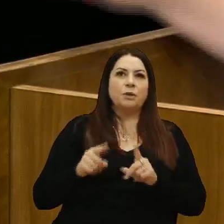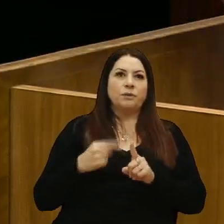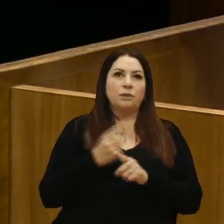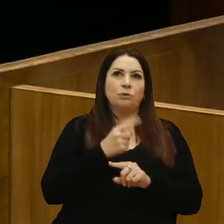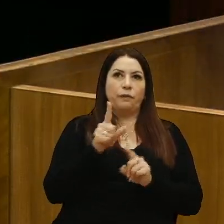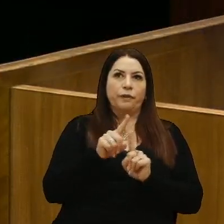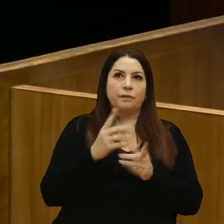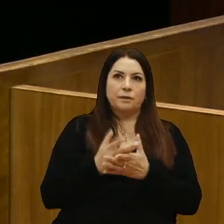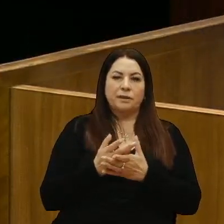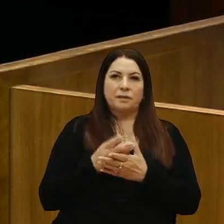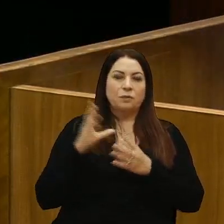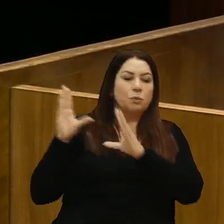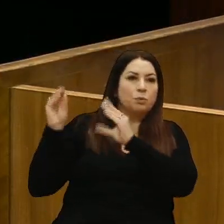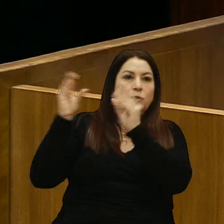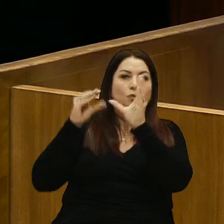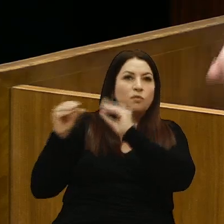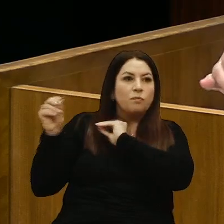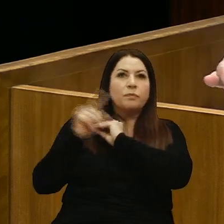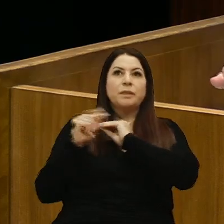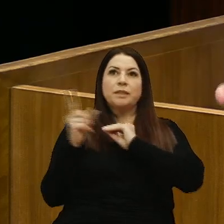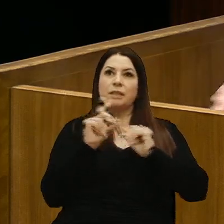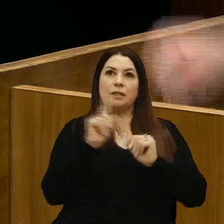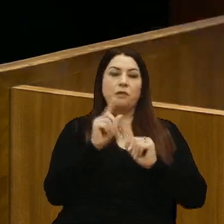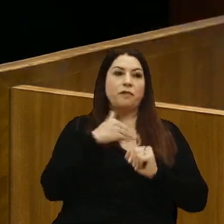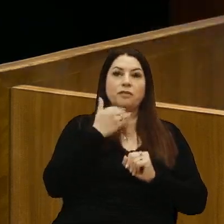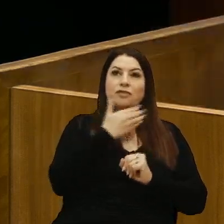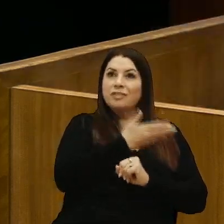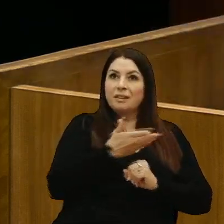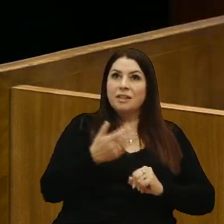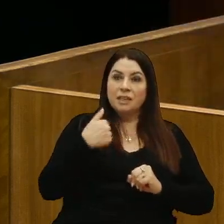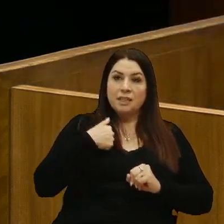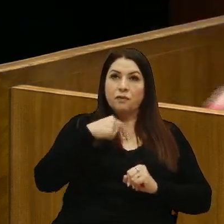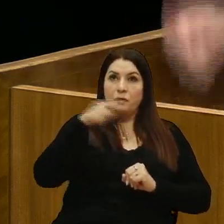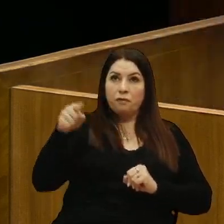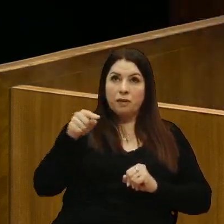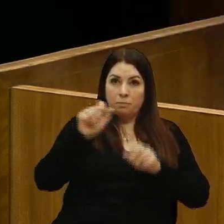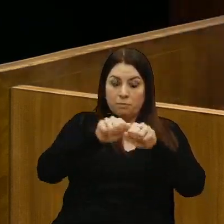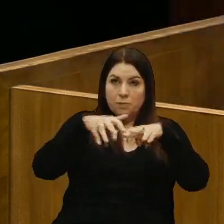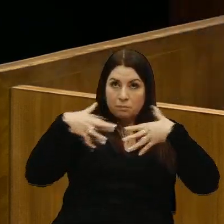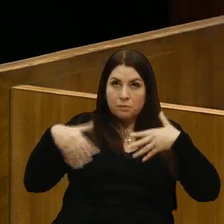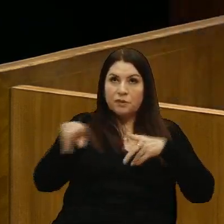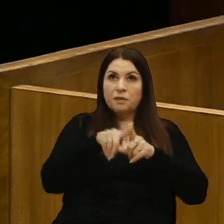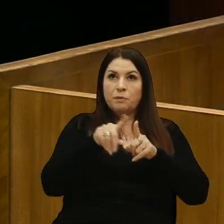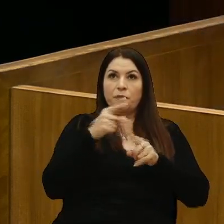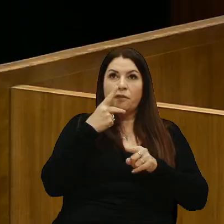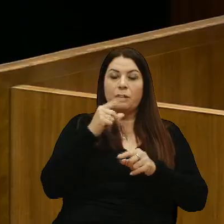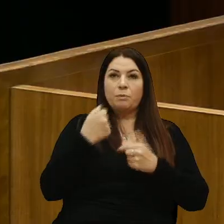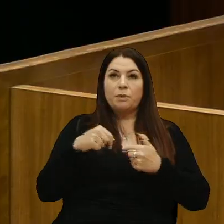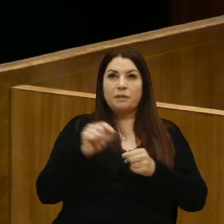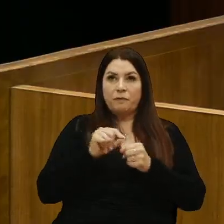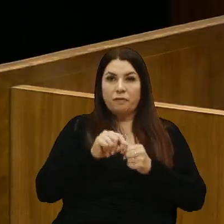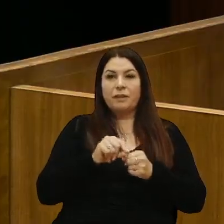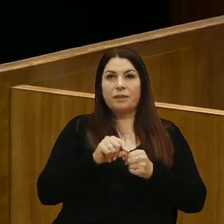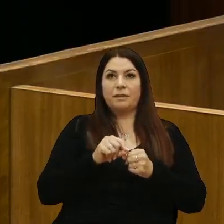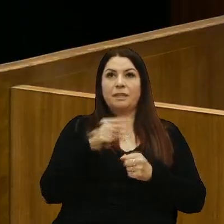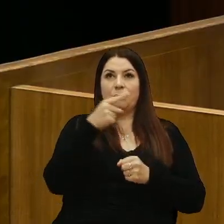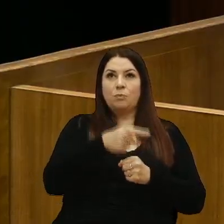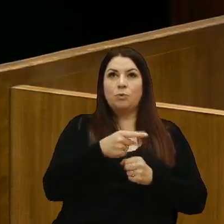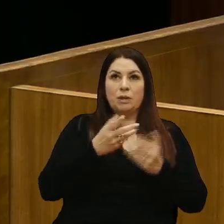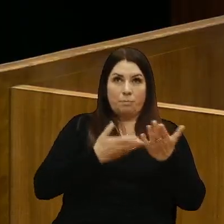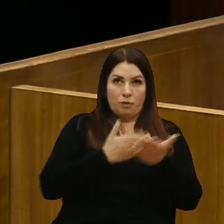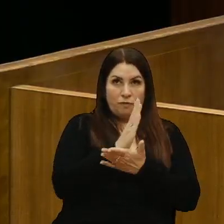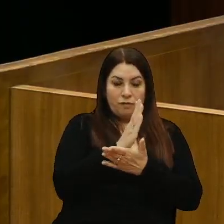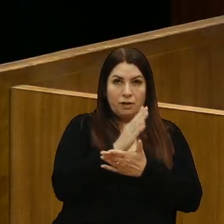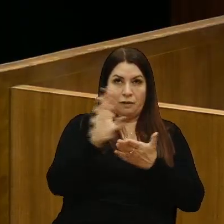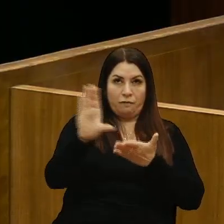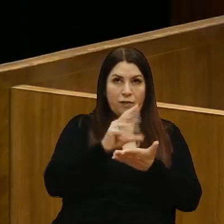sei o quê, e tititi, tchó, que não vai adiantar. Eu vou vir para esse plenário e vou falar o que precisa ser falado. Porque aprovar